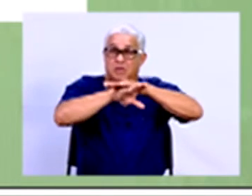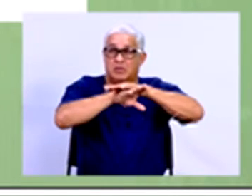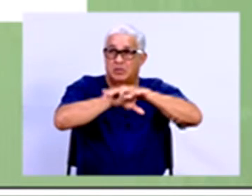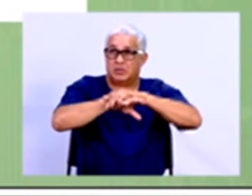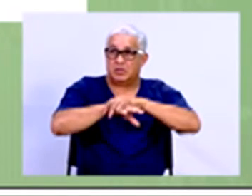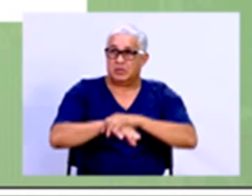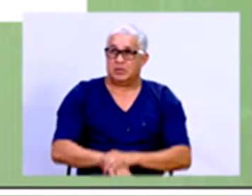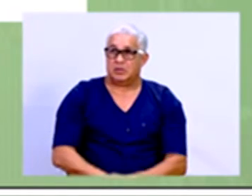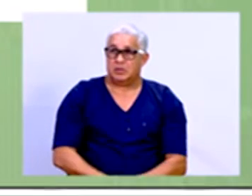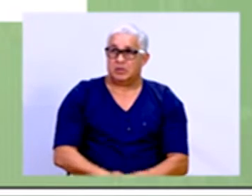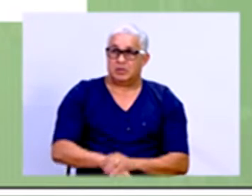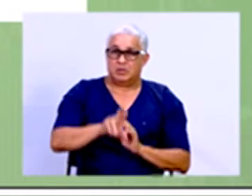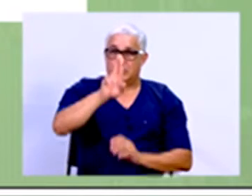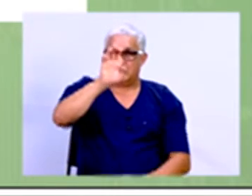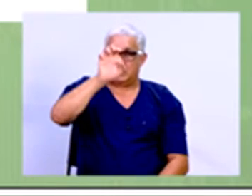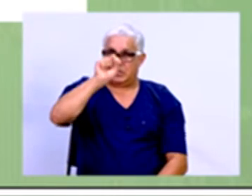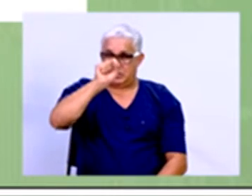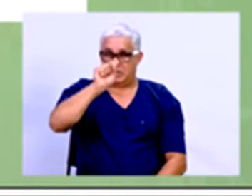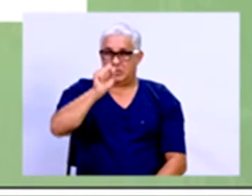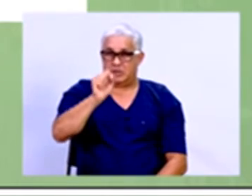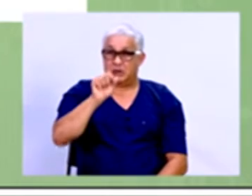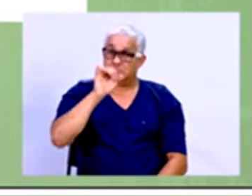eu retorno a informação.